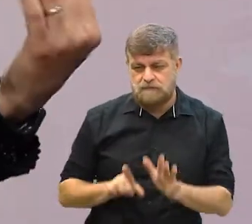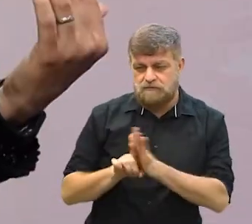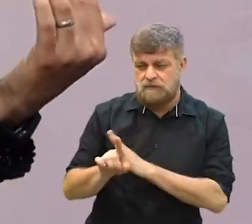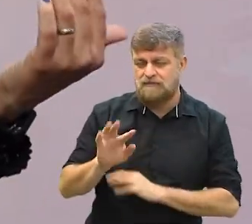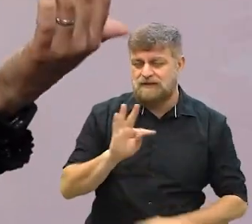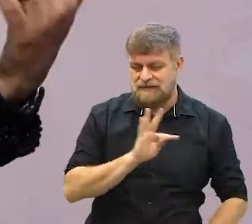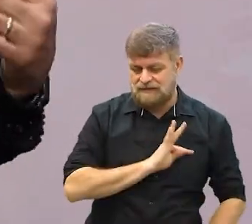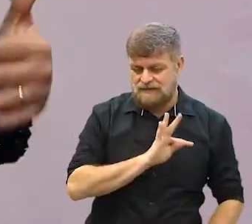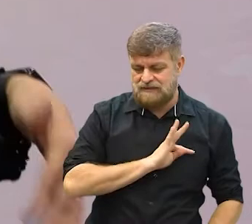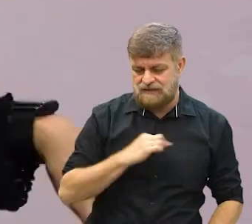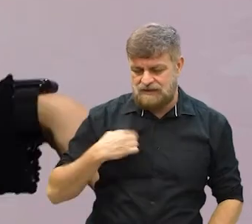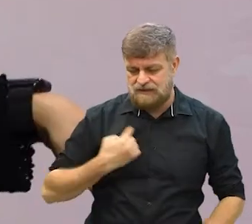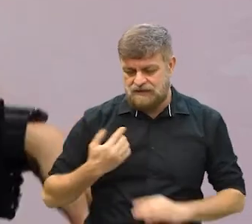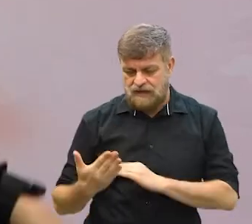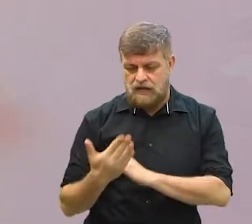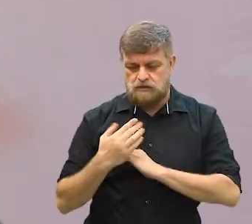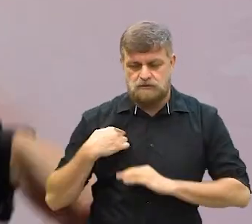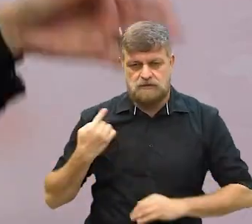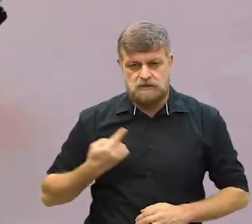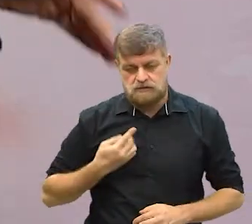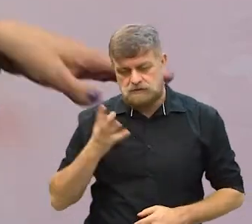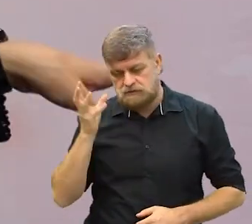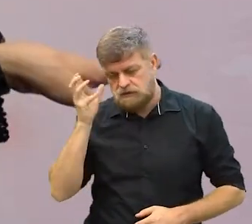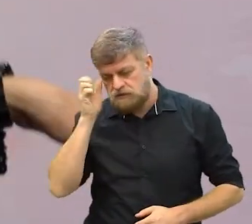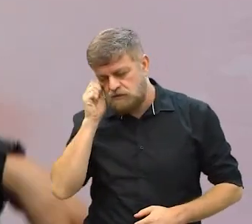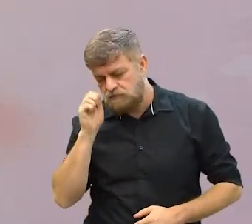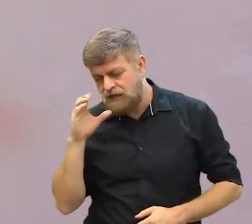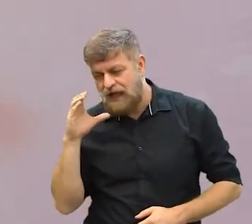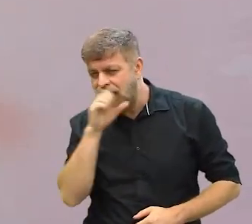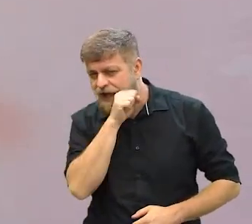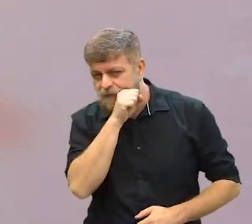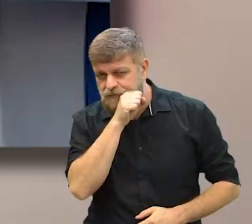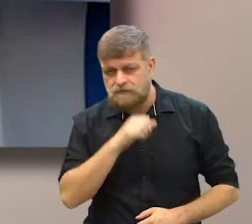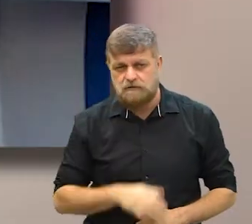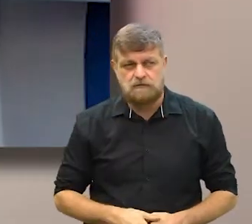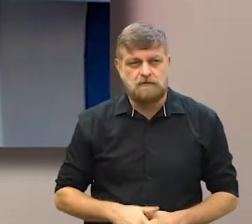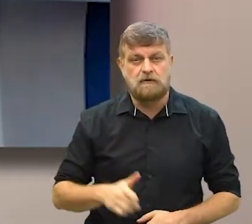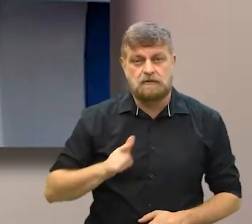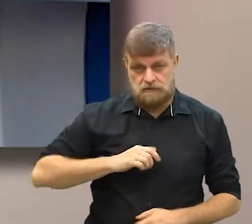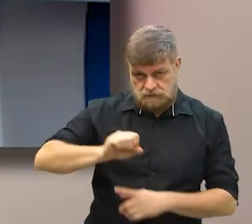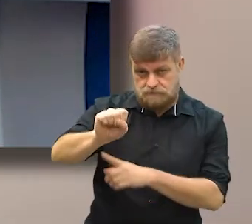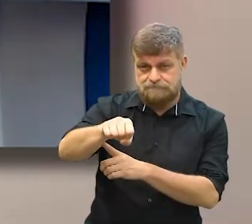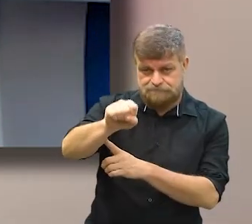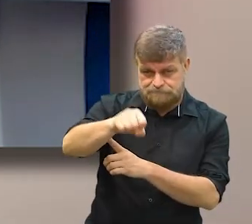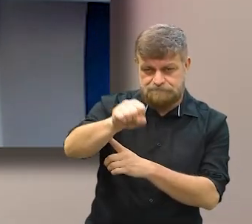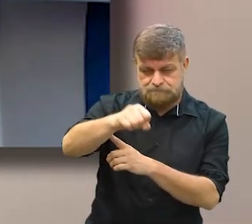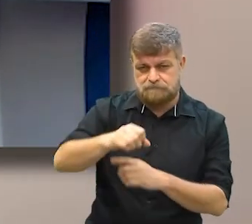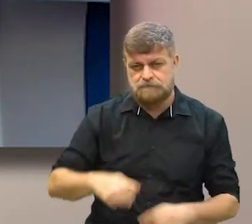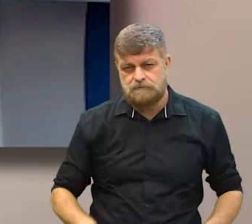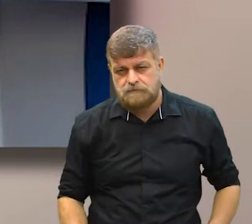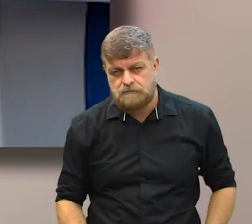algumas técnicas que ajudam a gente a dormir mais rápido, a relaxar mais? Com certeza.